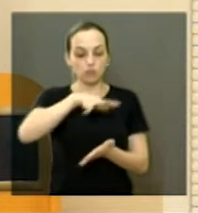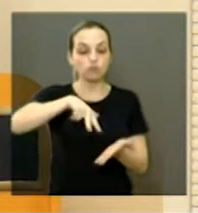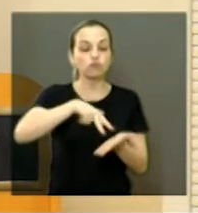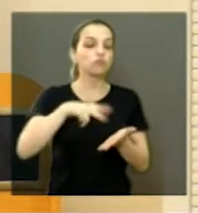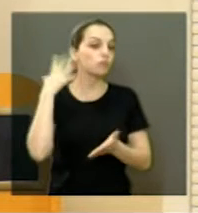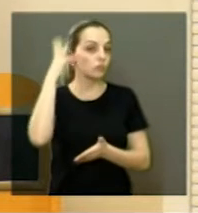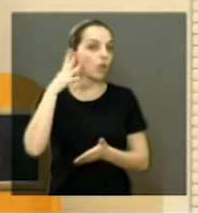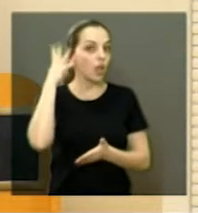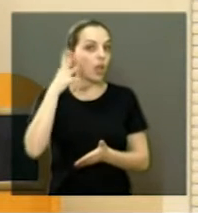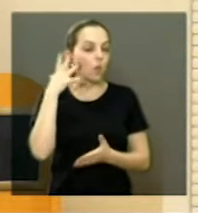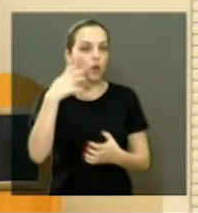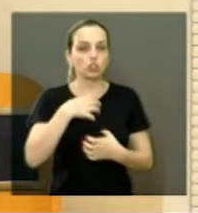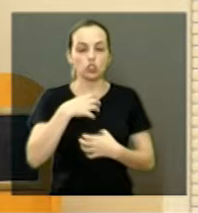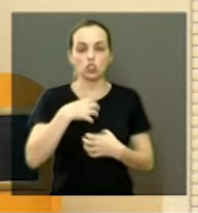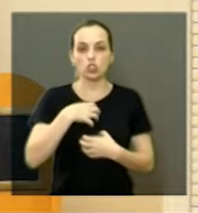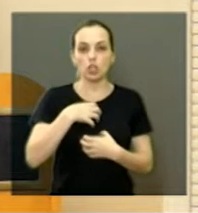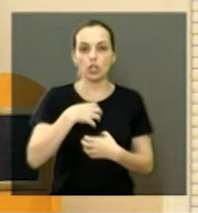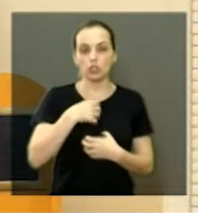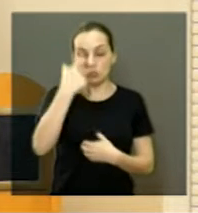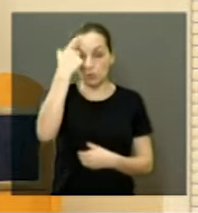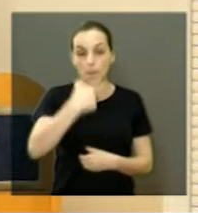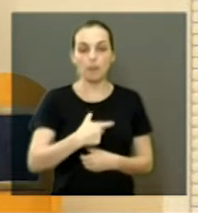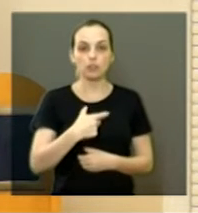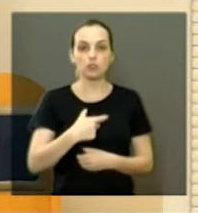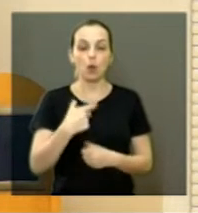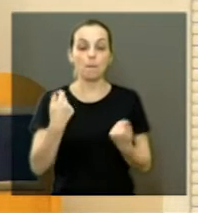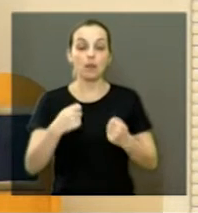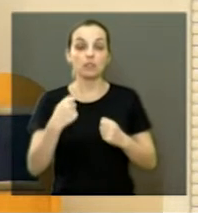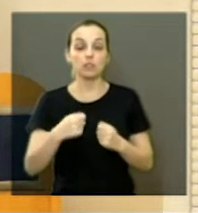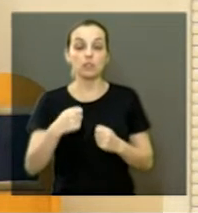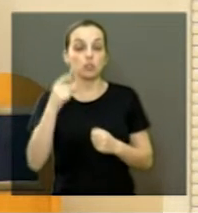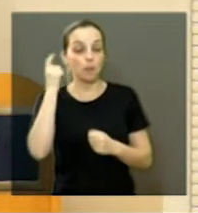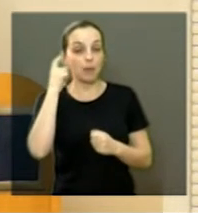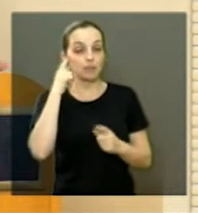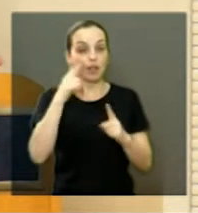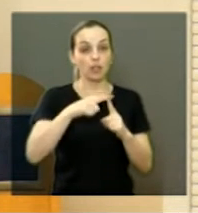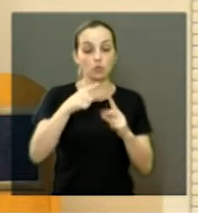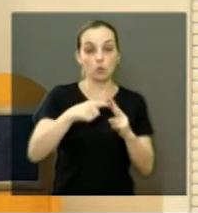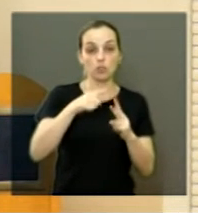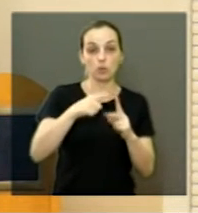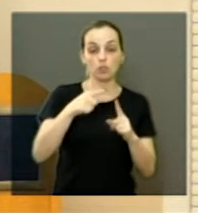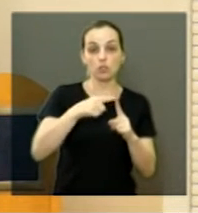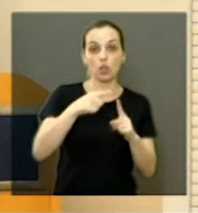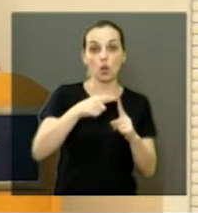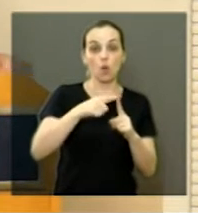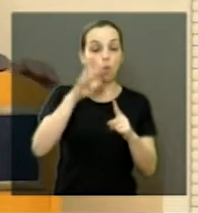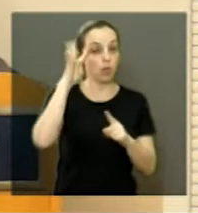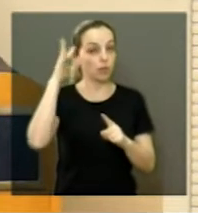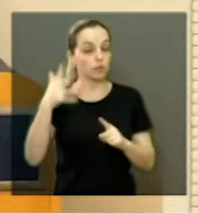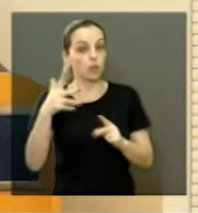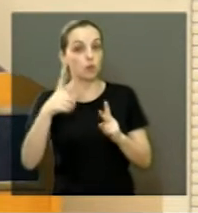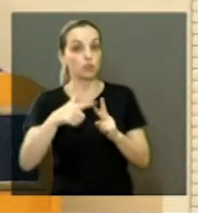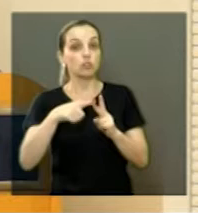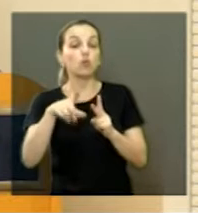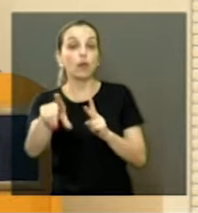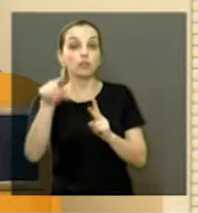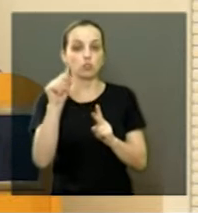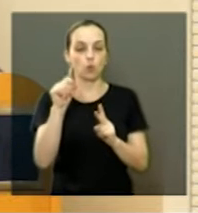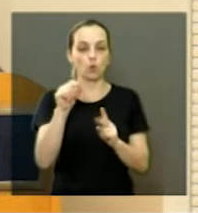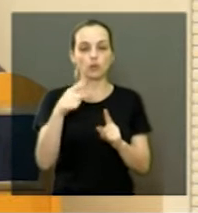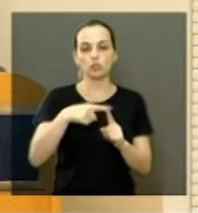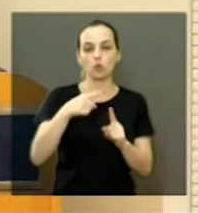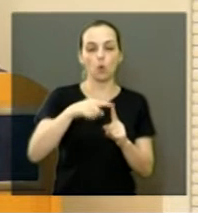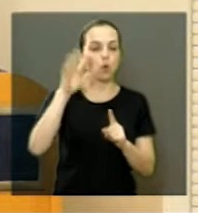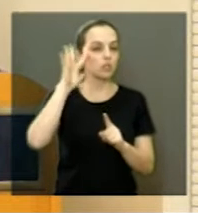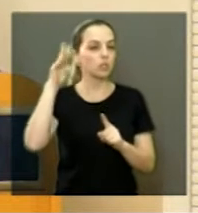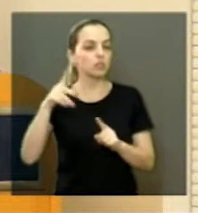transpessoal preciso pensar em dois níveis decisões e arbítrio na escolhas decisão o que as pessoas